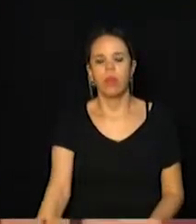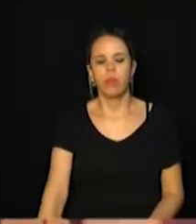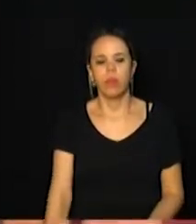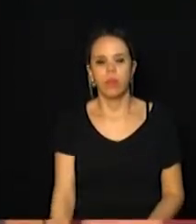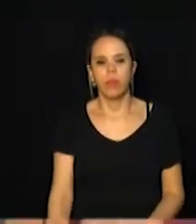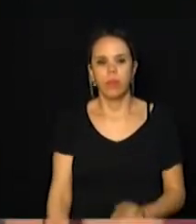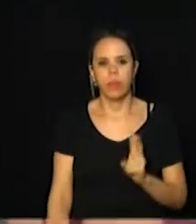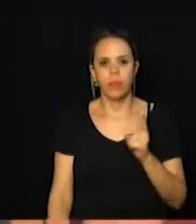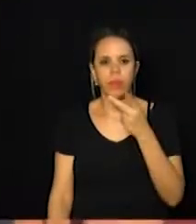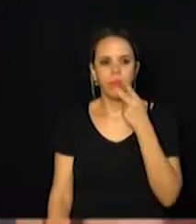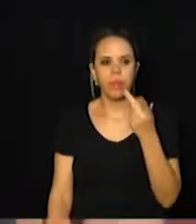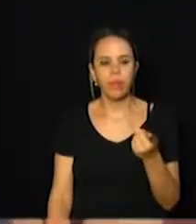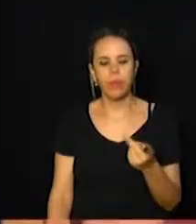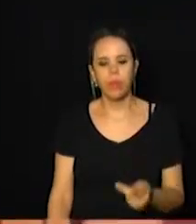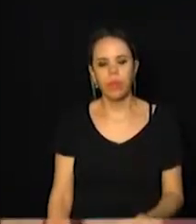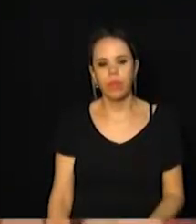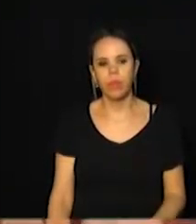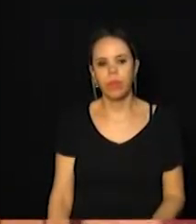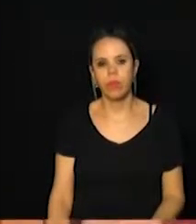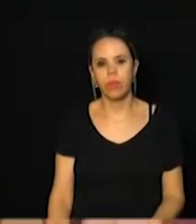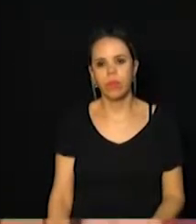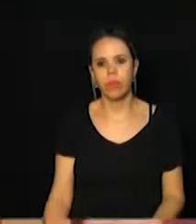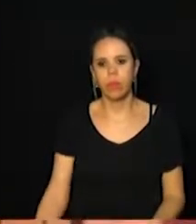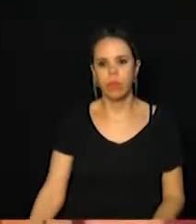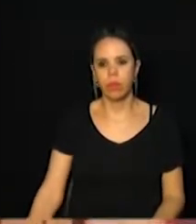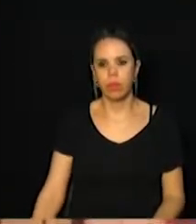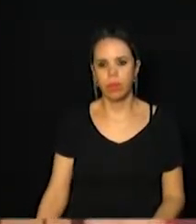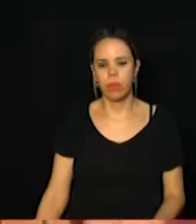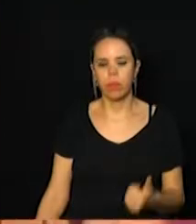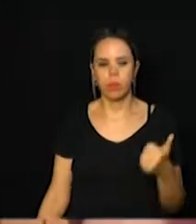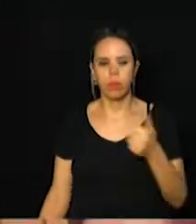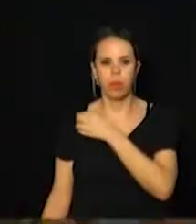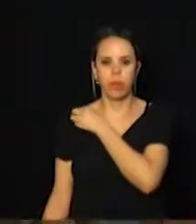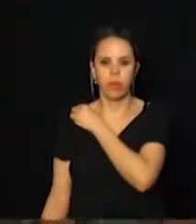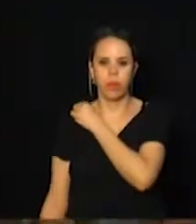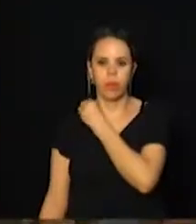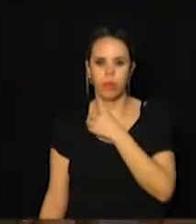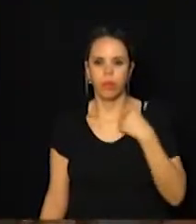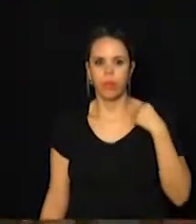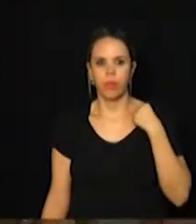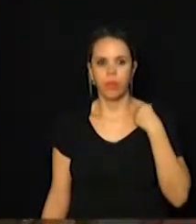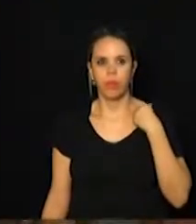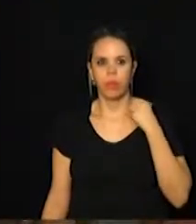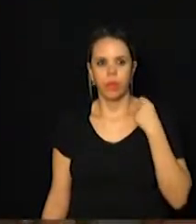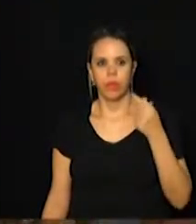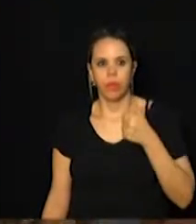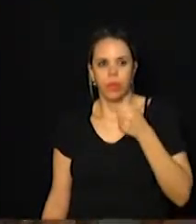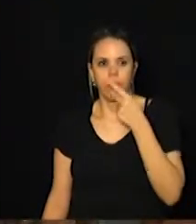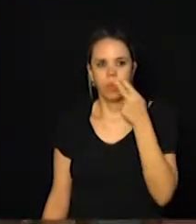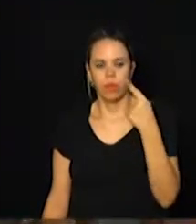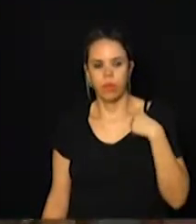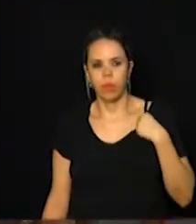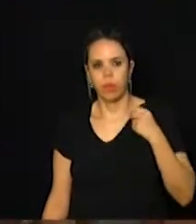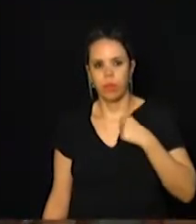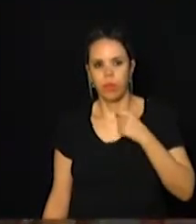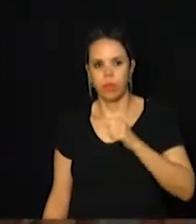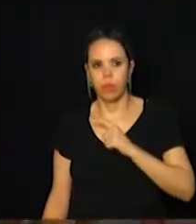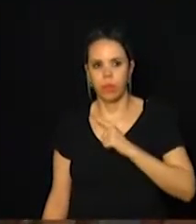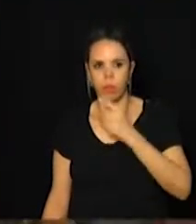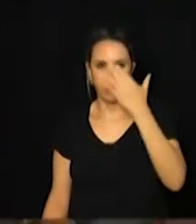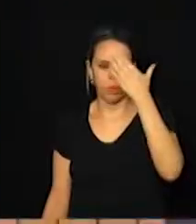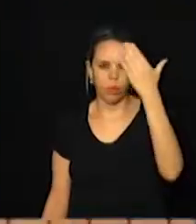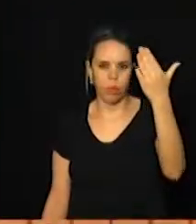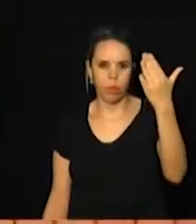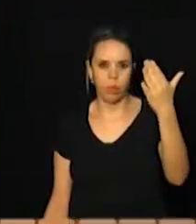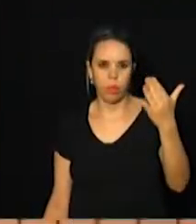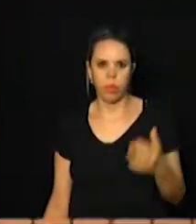vamos vamos continuar falando por gentileza é bom primeiro e eu falo assim que nós temos que agradecer bastante